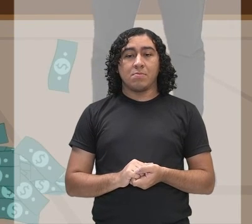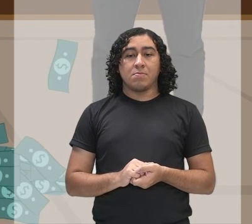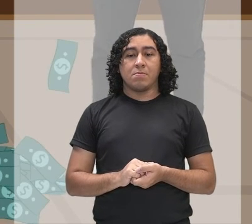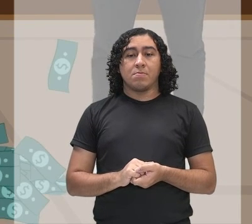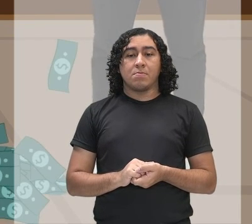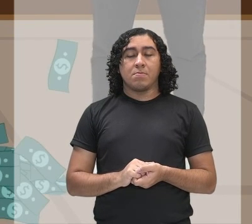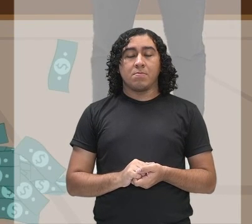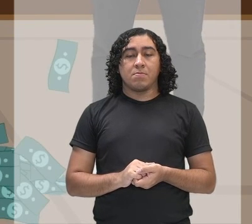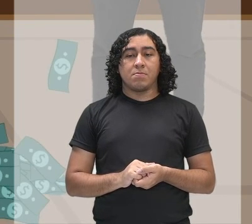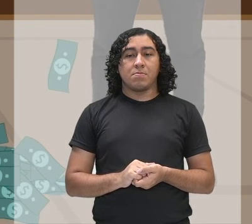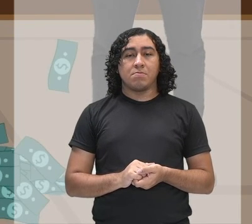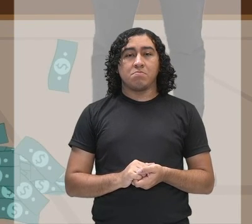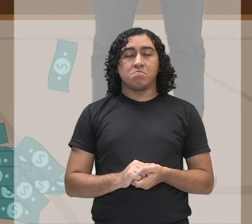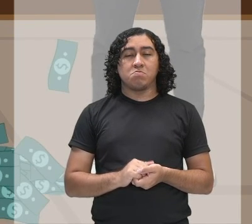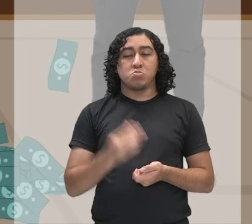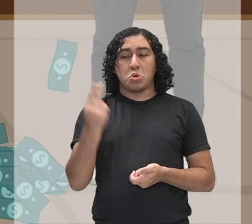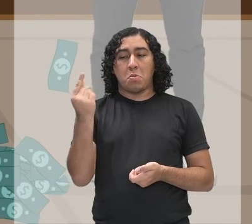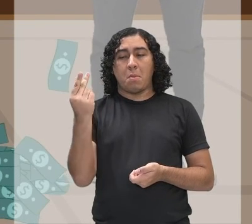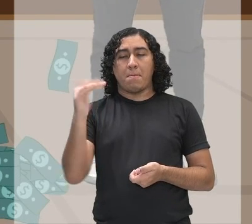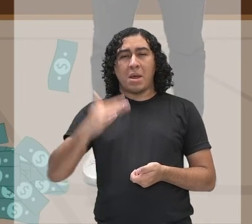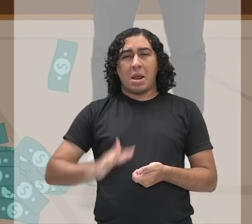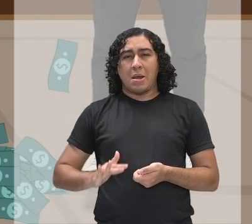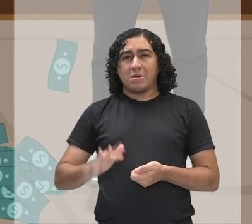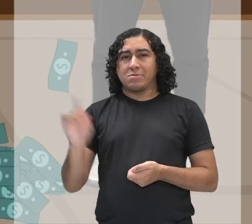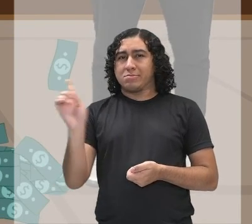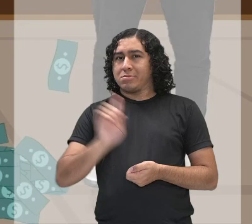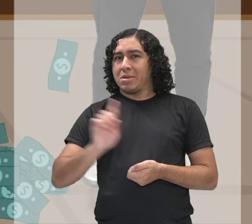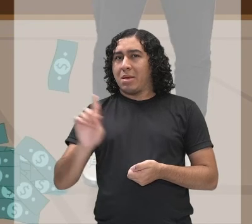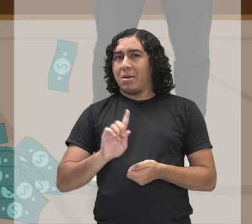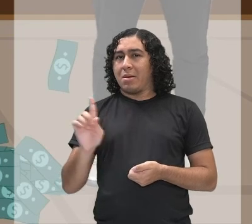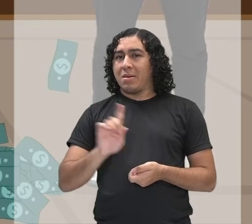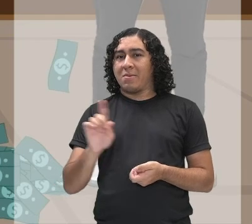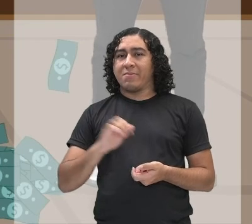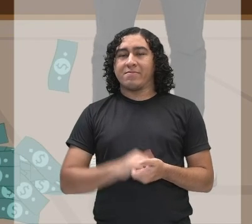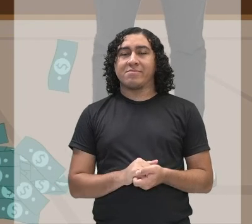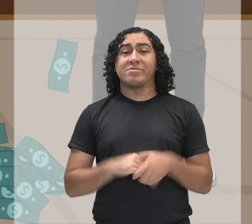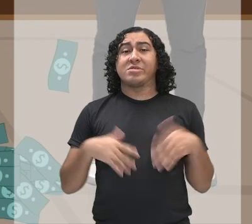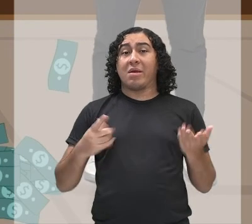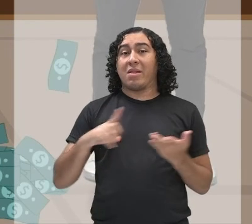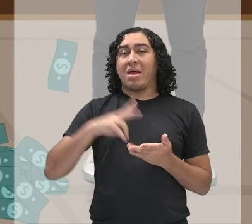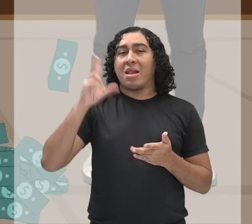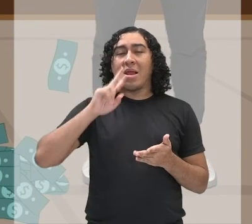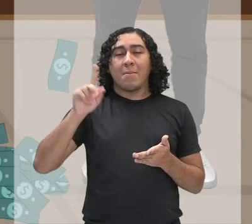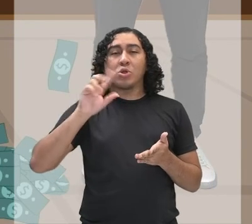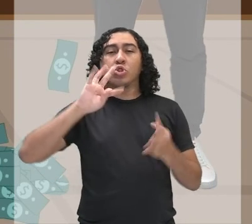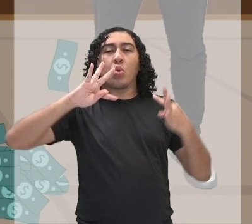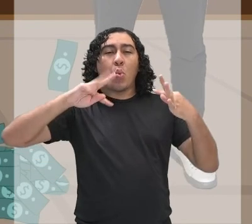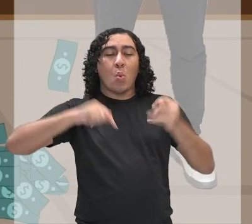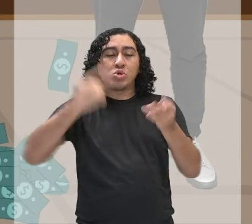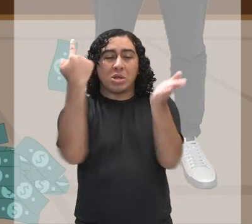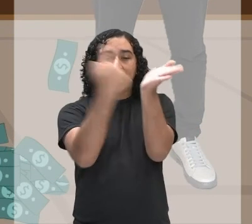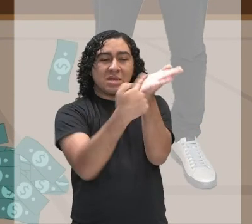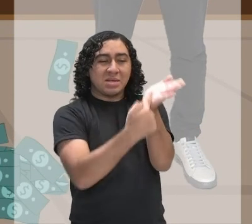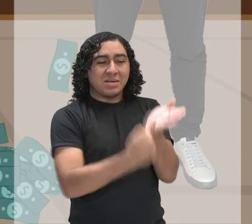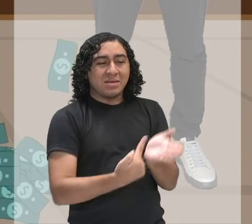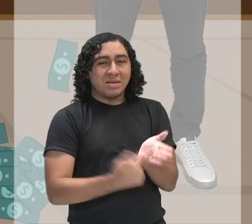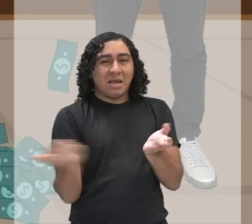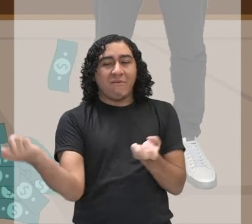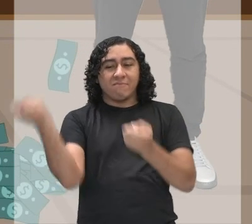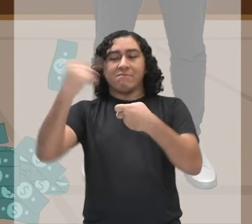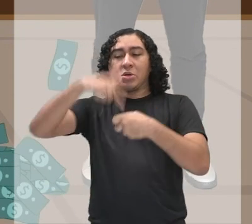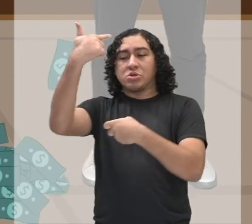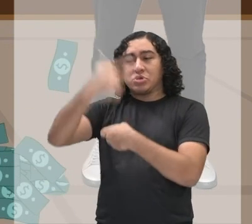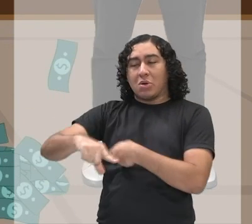não saiu barato. Vejam lá, apesar já daqueles acordos de 1810 que foram renovados,